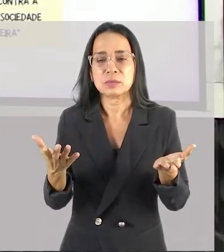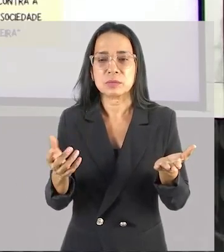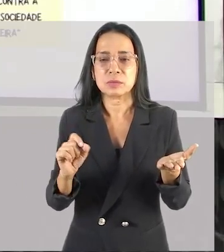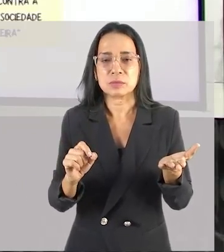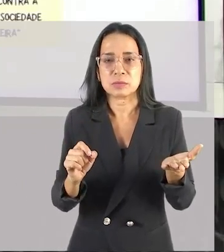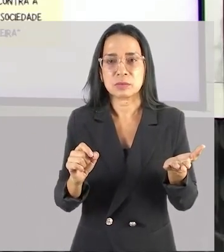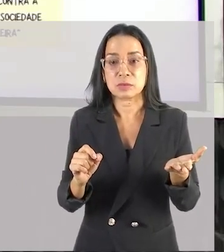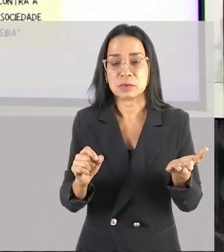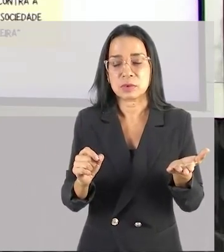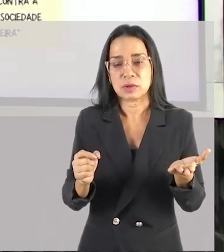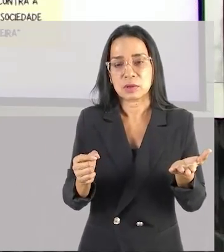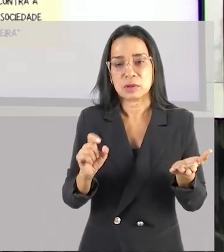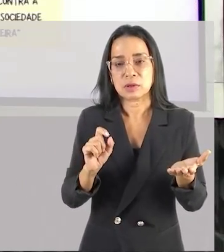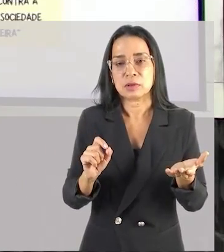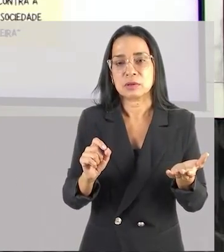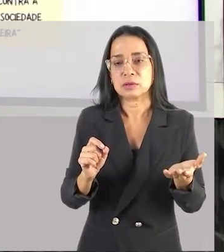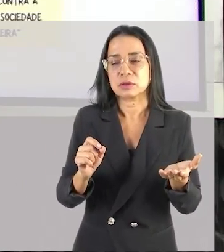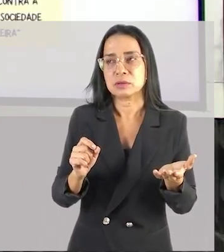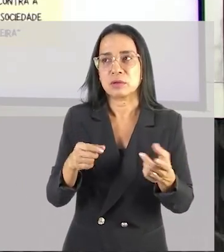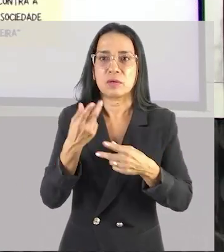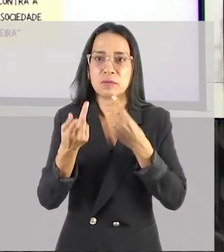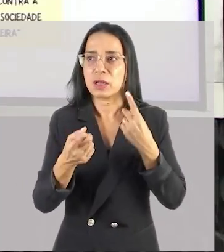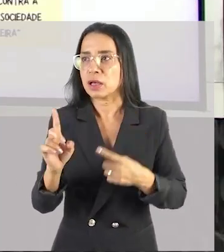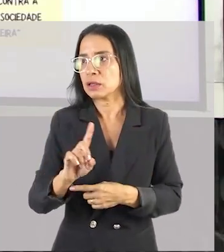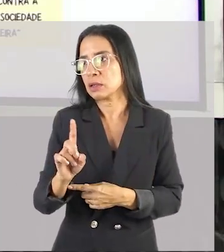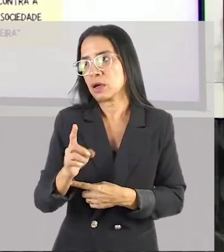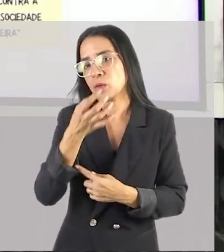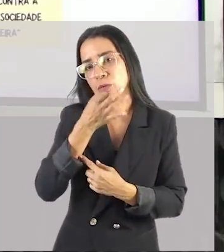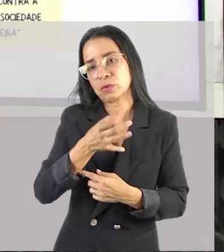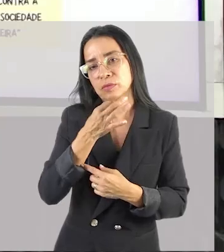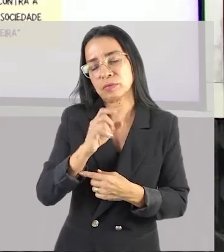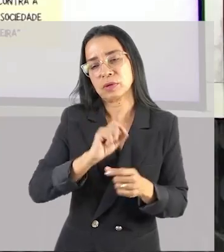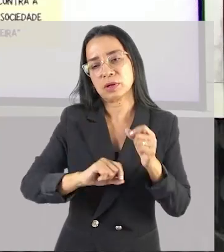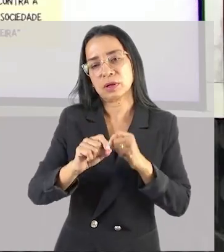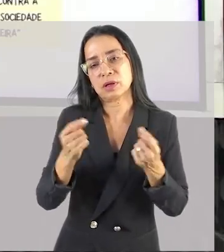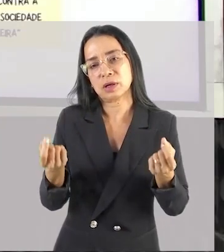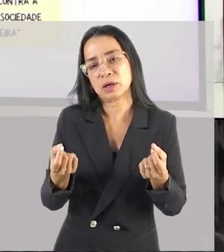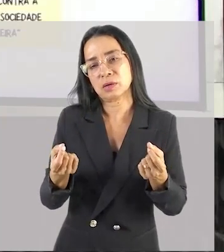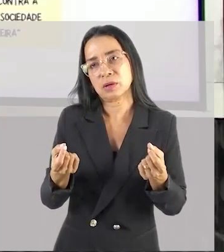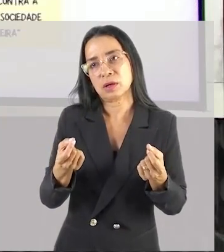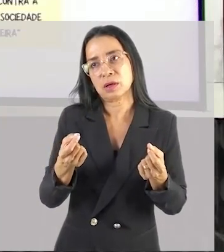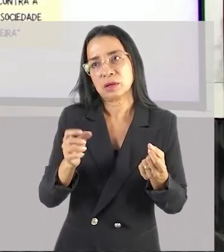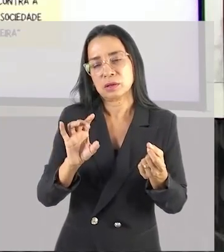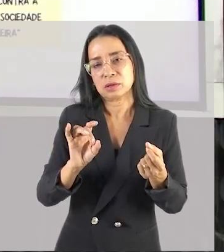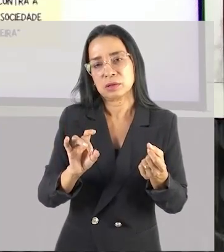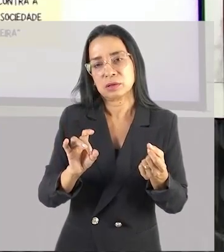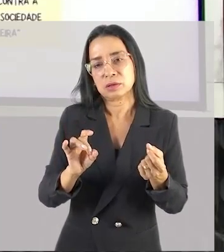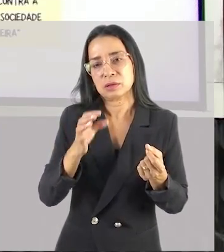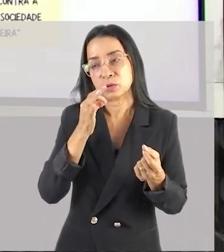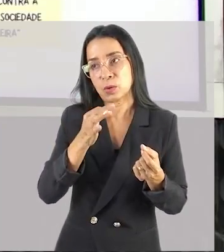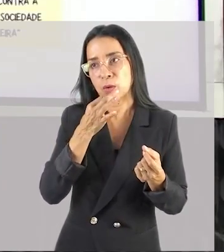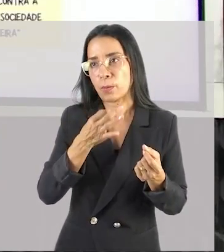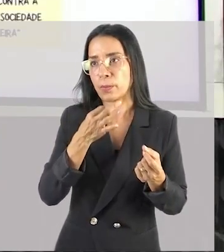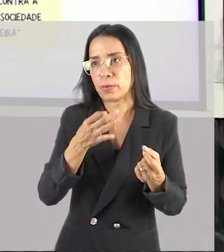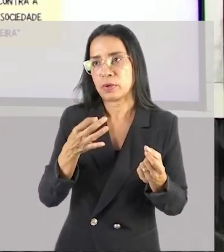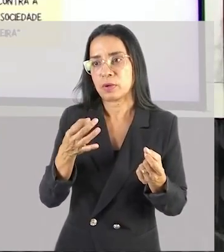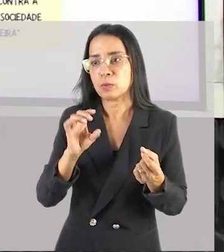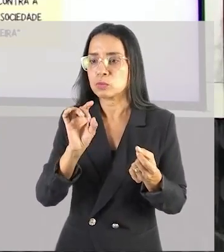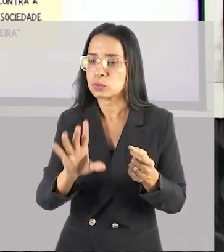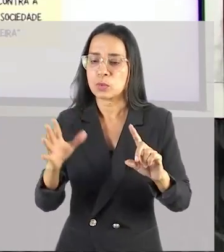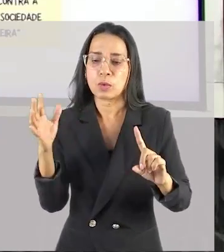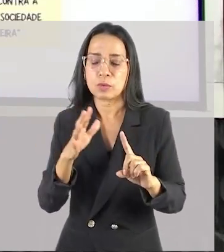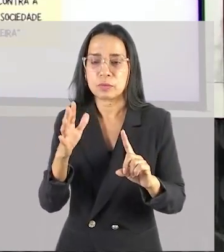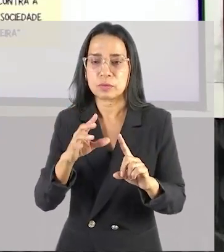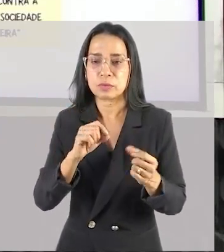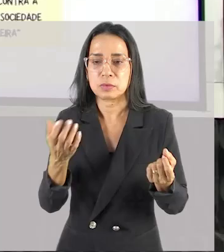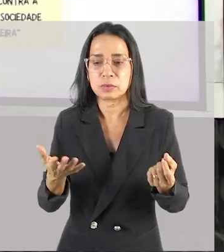formação, elas ainda não têm a firmeza de dizer não ou de achar que aquilo é apenas para a sua influência. Então, isso que o tema trabalhava. Muito